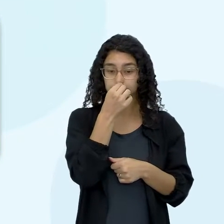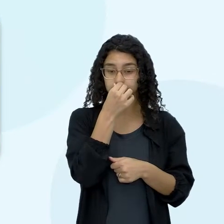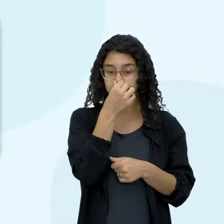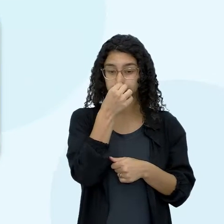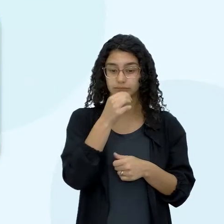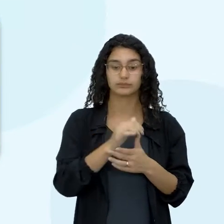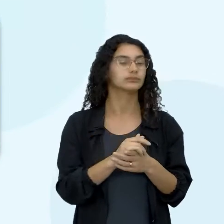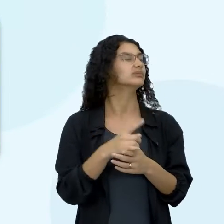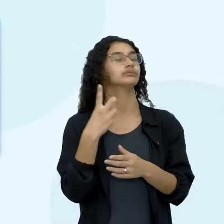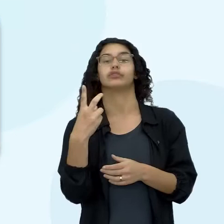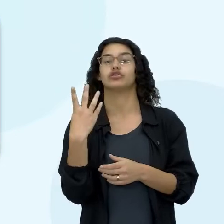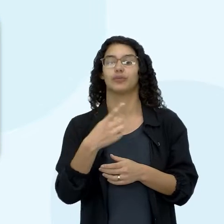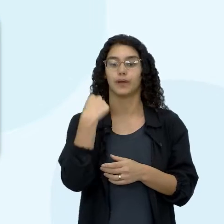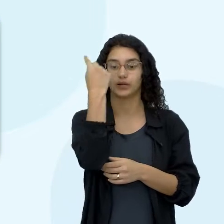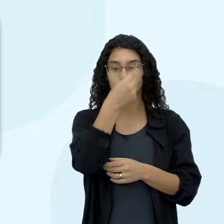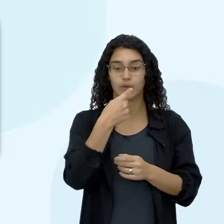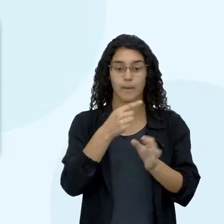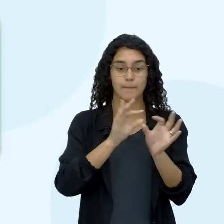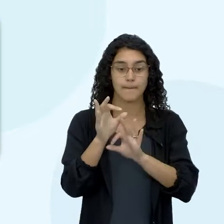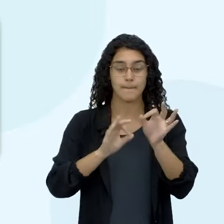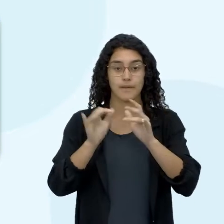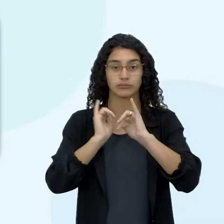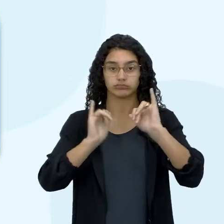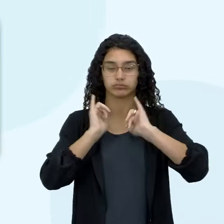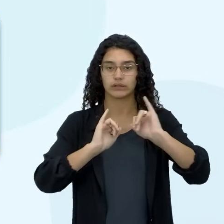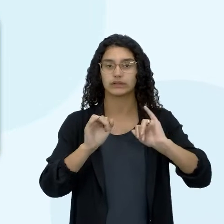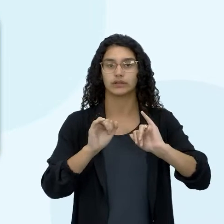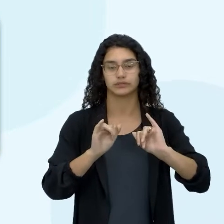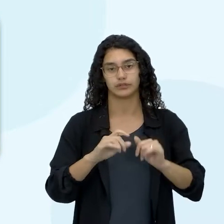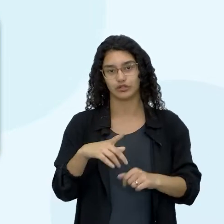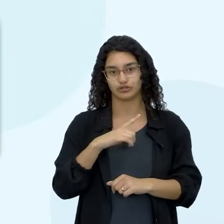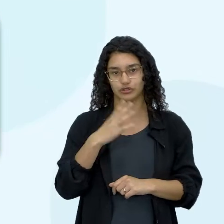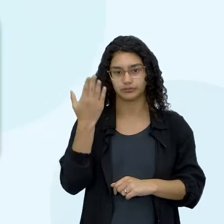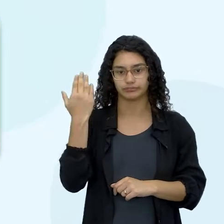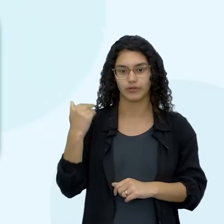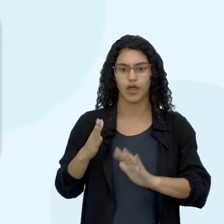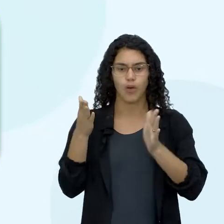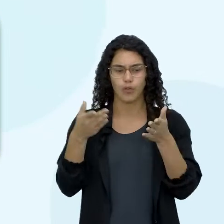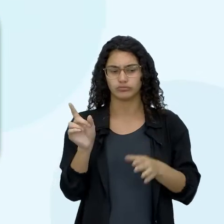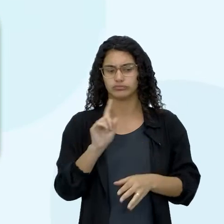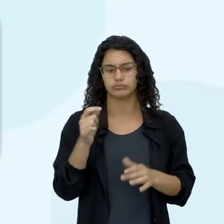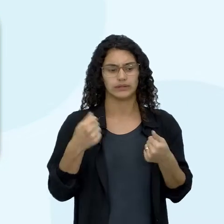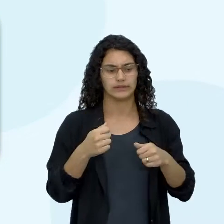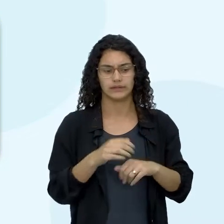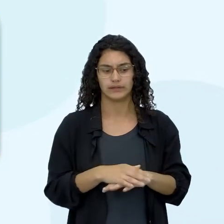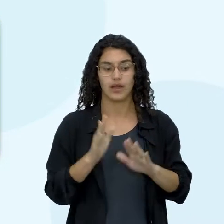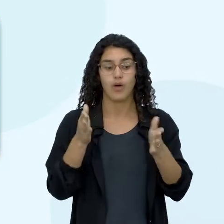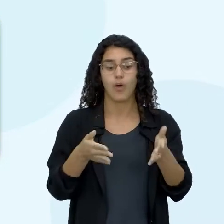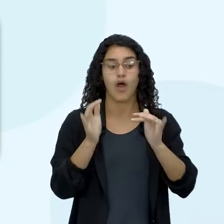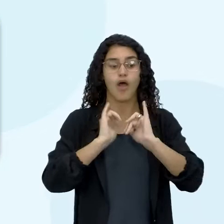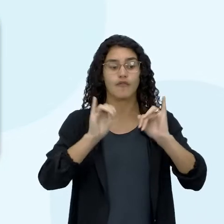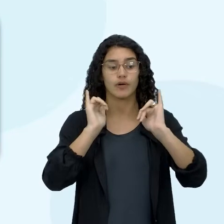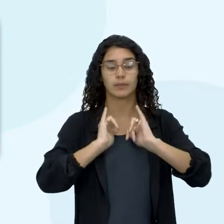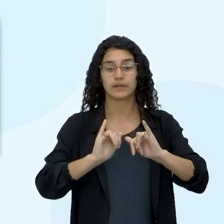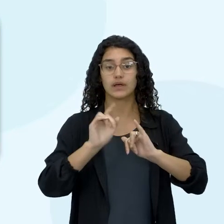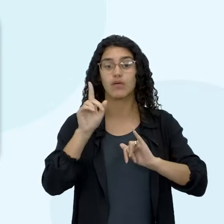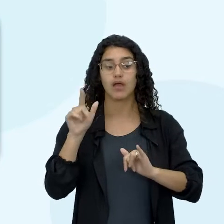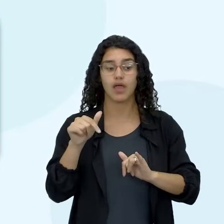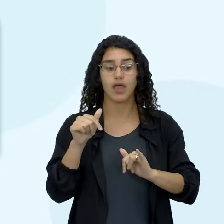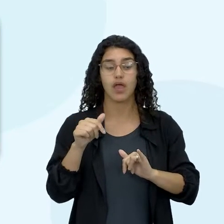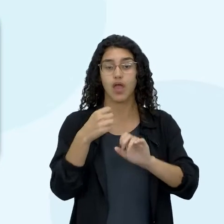menos 24 horas para se apropriar das informações. Hoje não. Hoje as informações